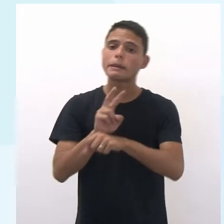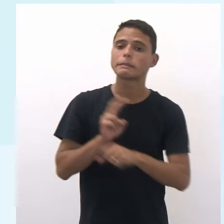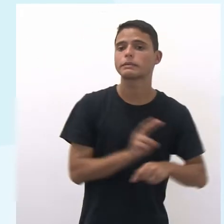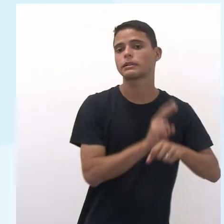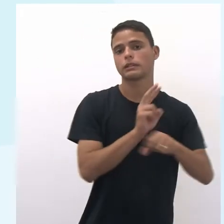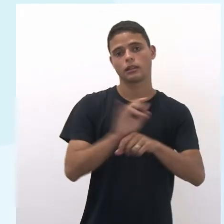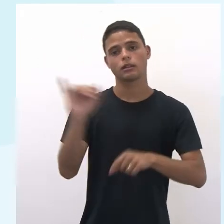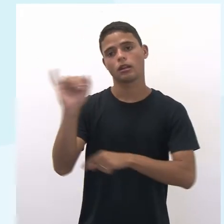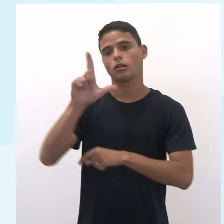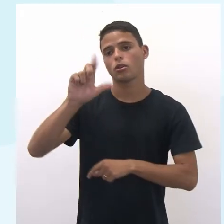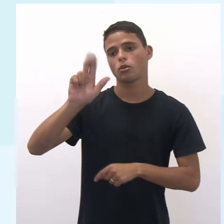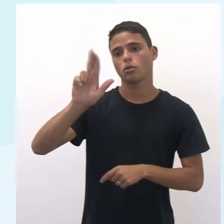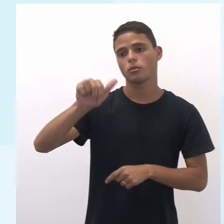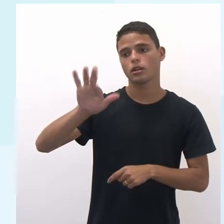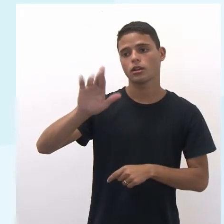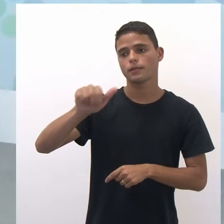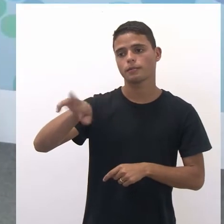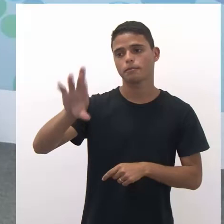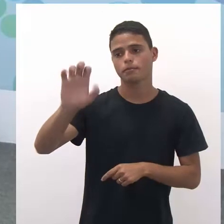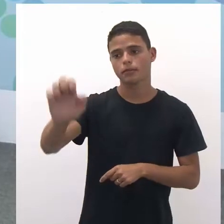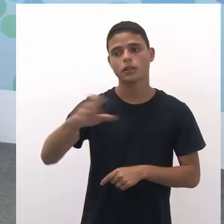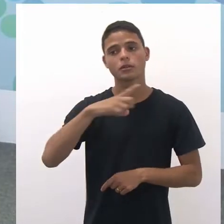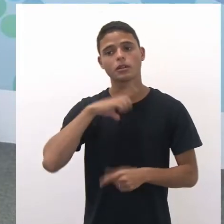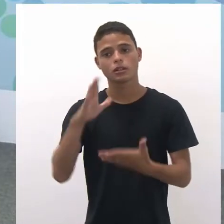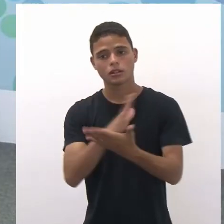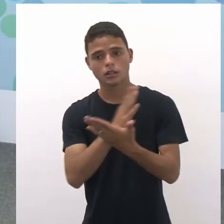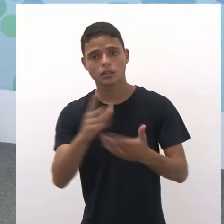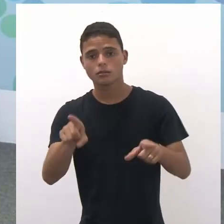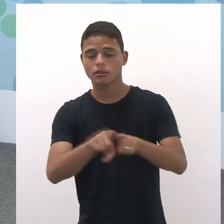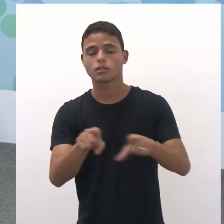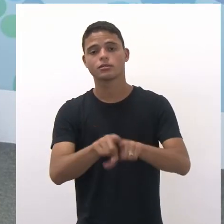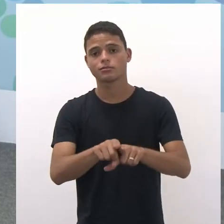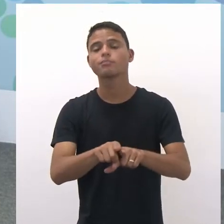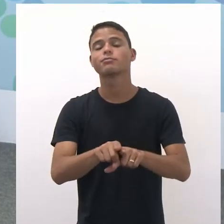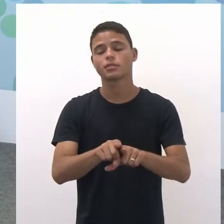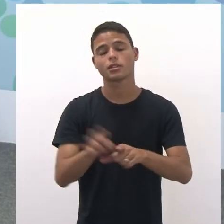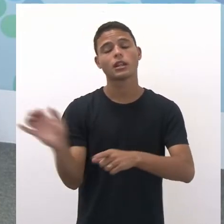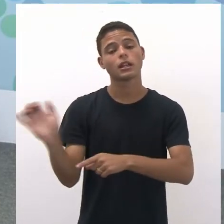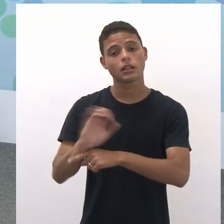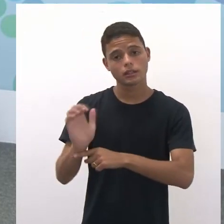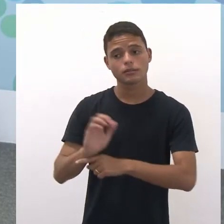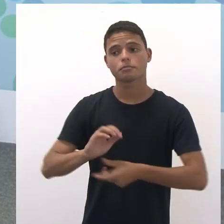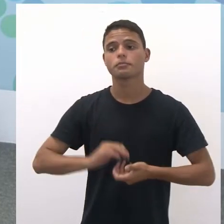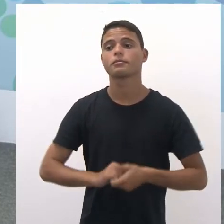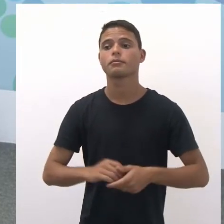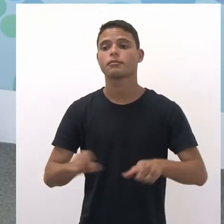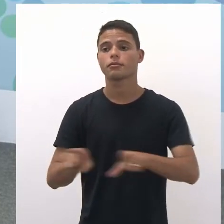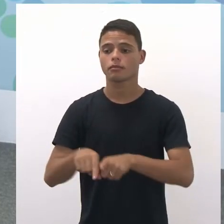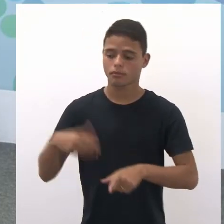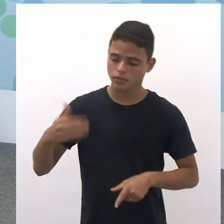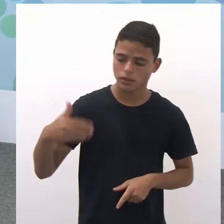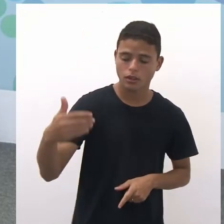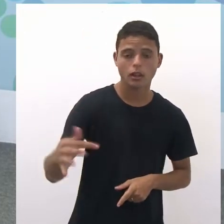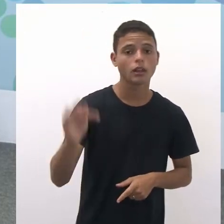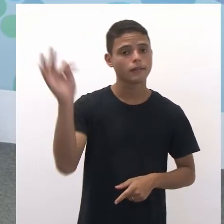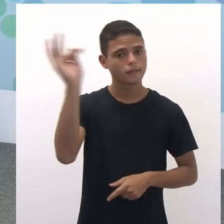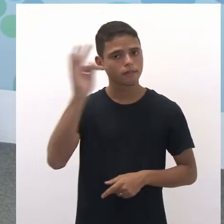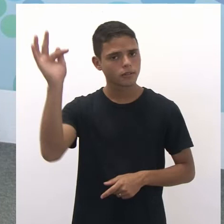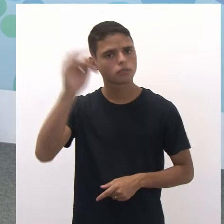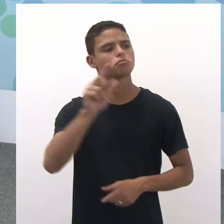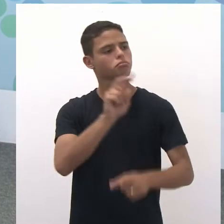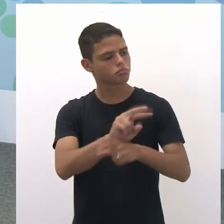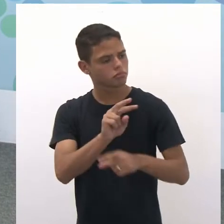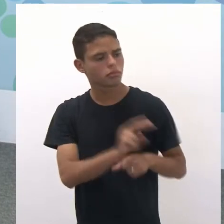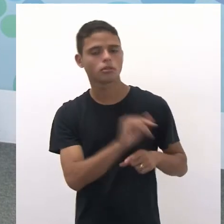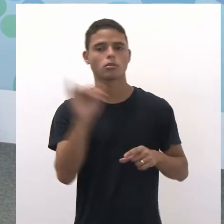irmãos Lumière. Mas tem a estadunidense também. Sim, a linha, né? Mas a linha francesa defende os